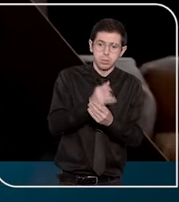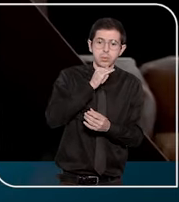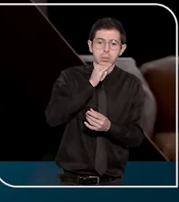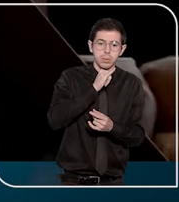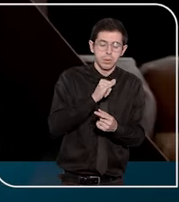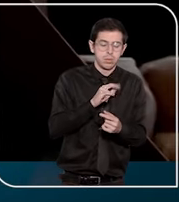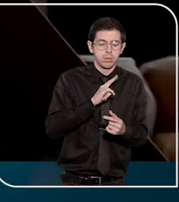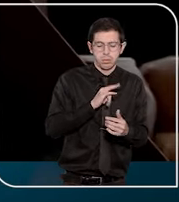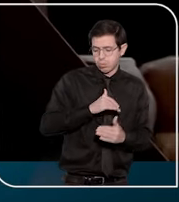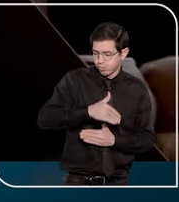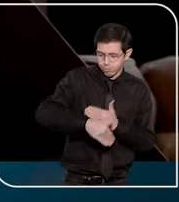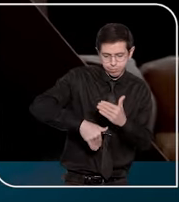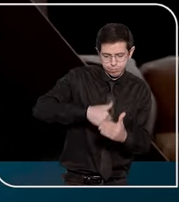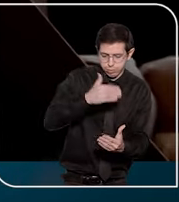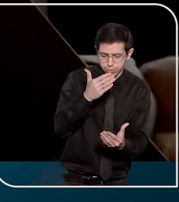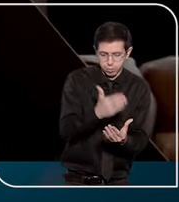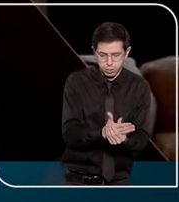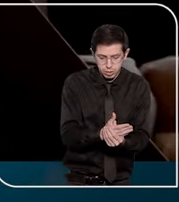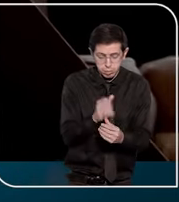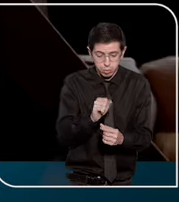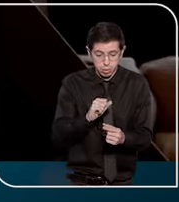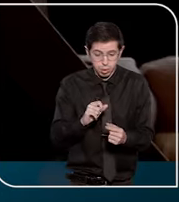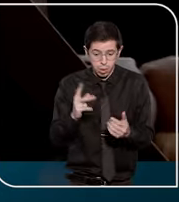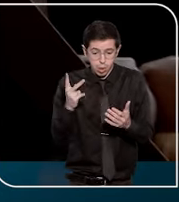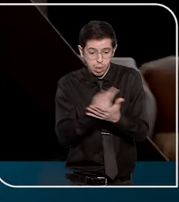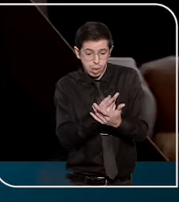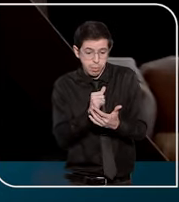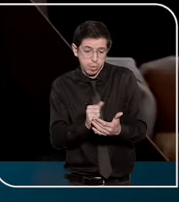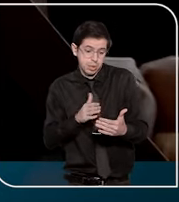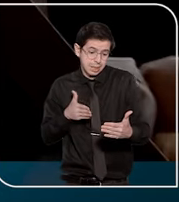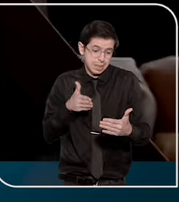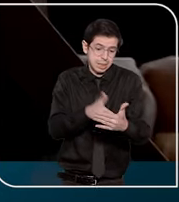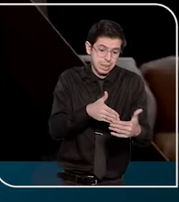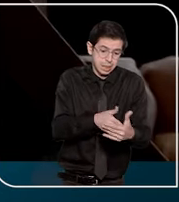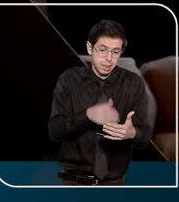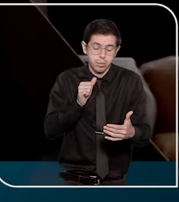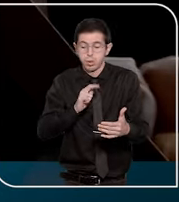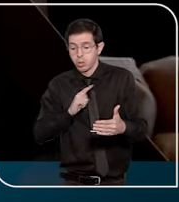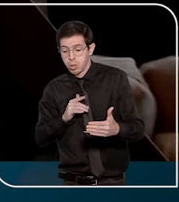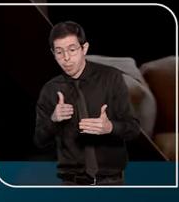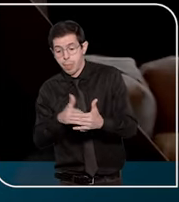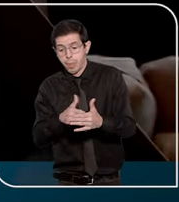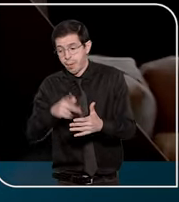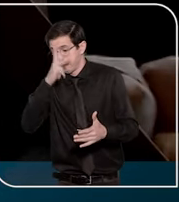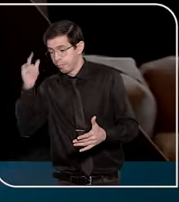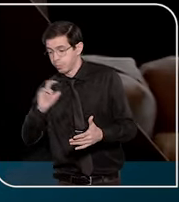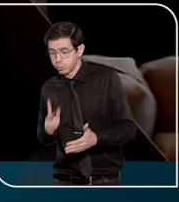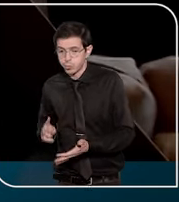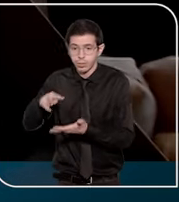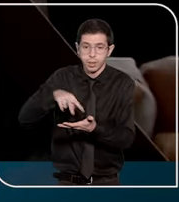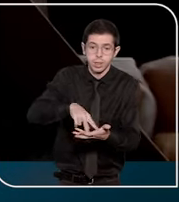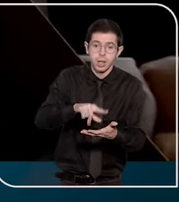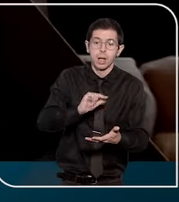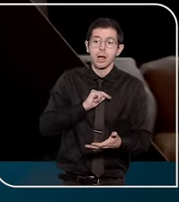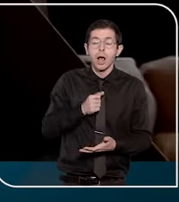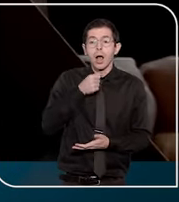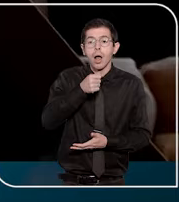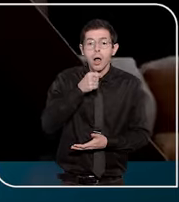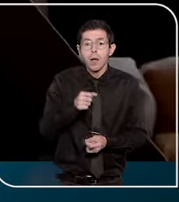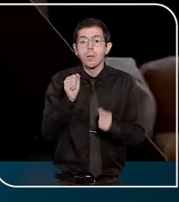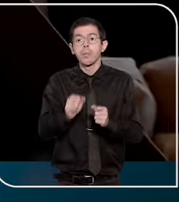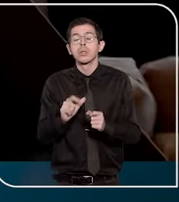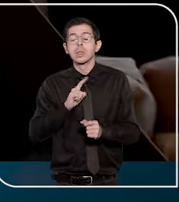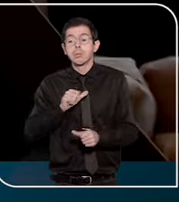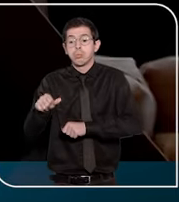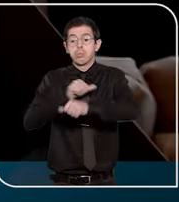em determinada etapa do processo, pode matar um direito, pode impedir a parte de se manifestar e de colocar os argumentos que poderiam alterar a solução da